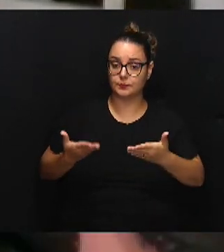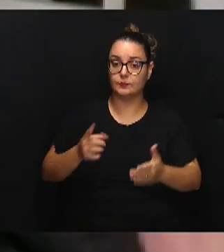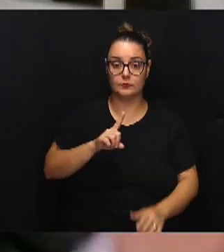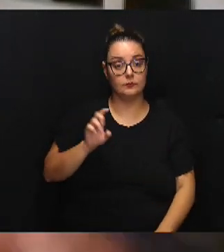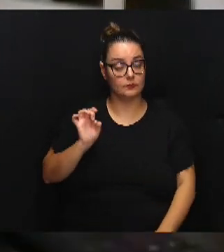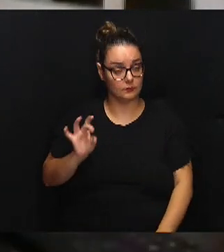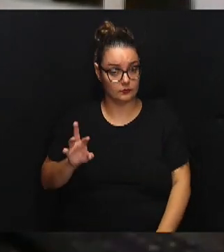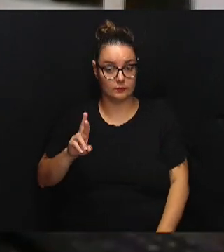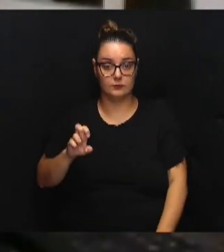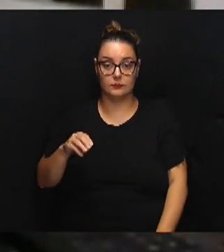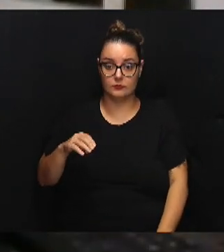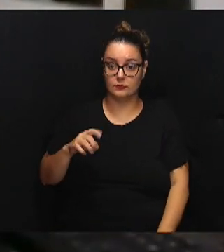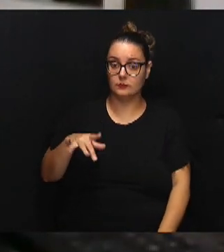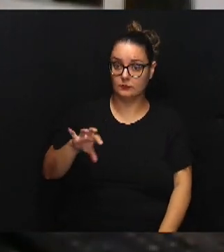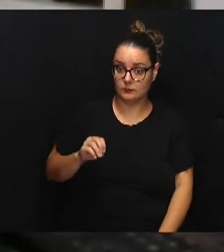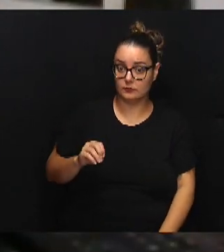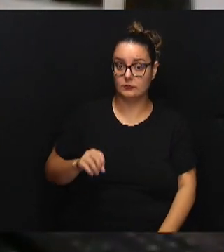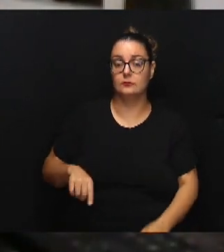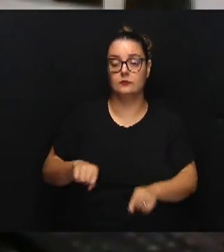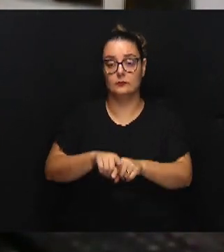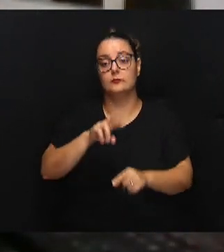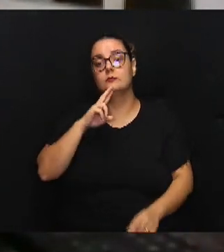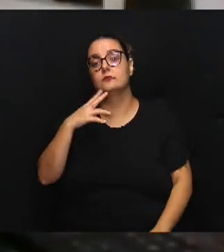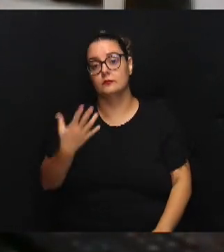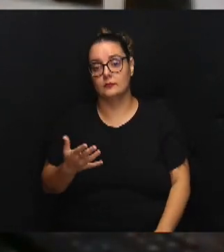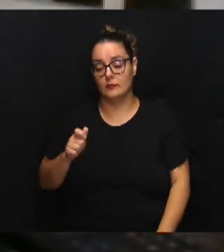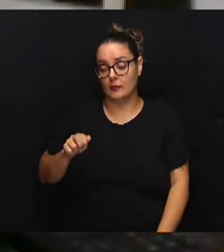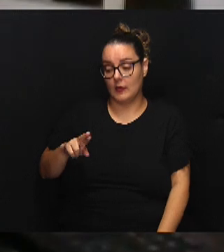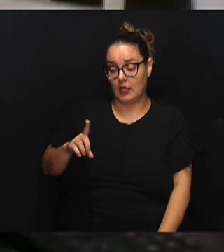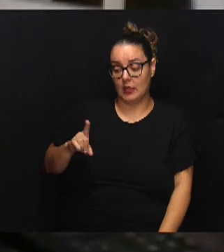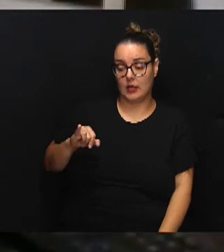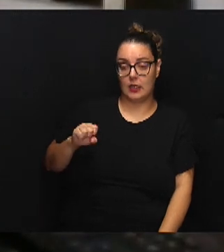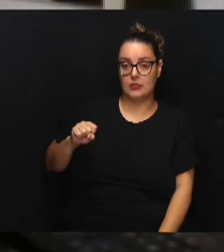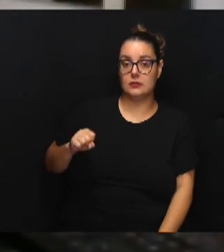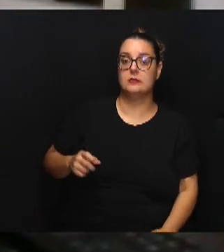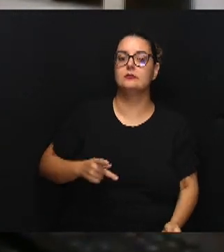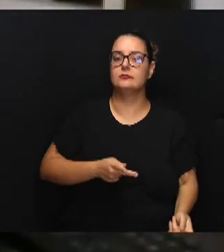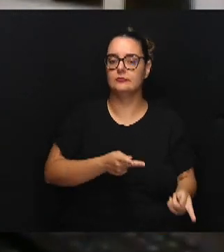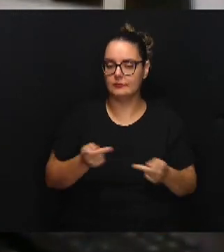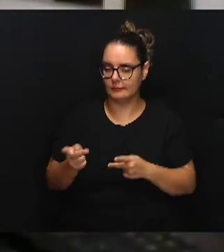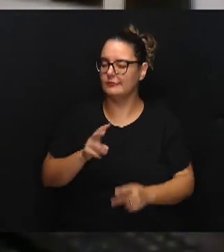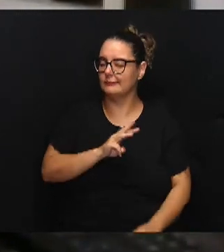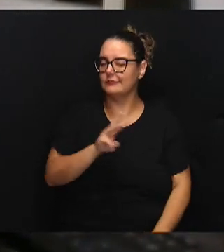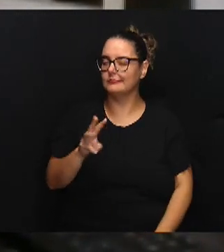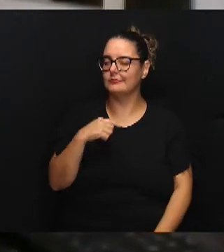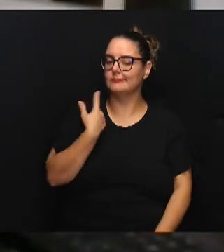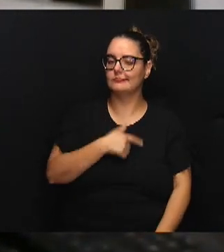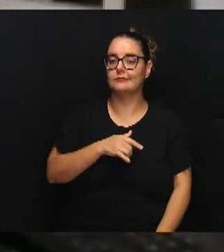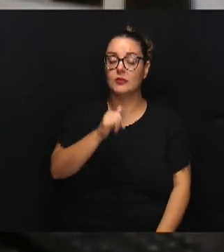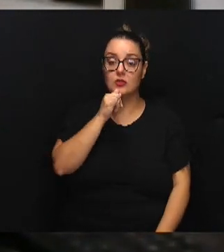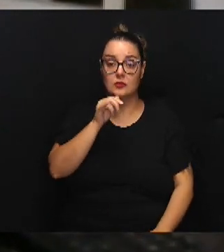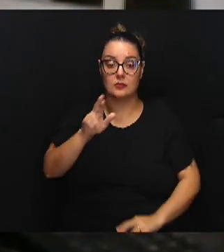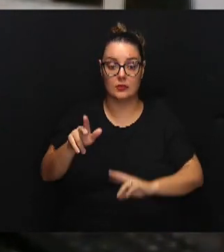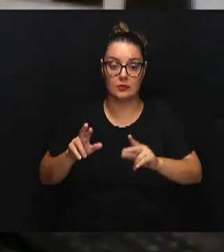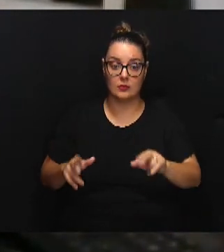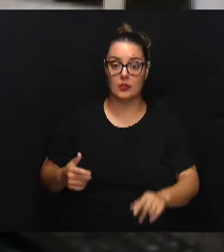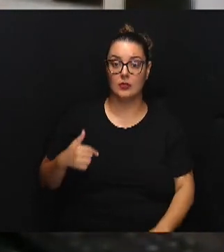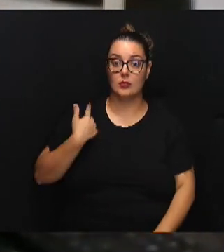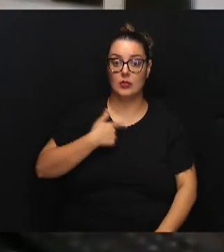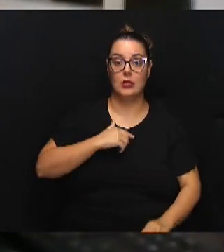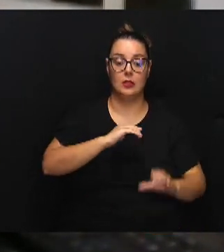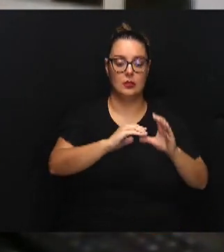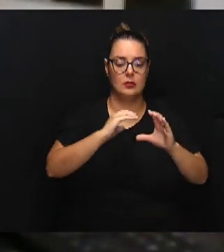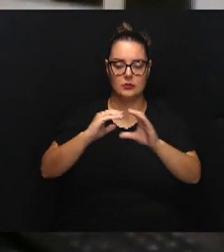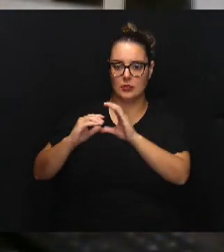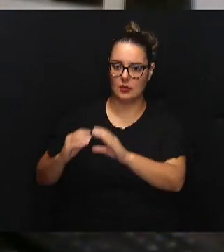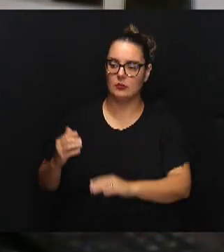remediação, para também trazer as soluções. Então, a Arcades, visita a nossa página, que a gente tem vários exemplos e, de vez em quando, o nosso time de comunicação